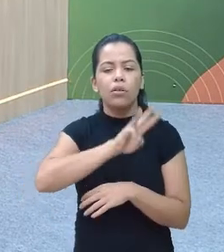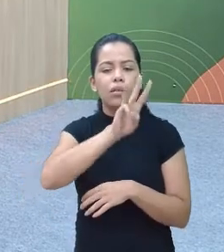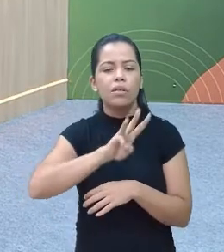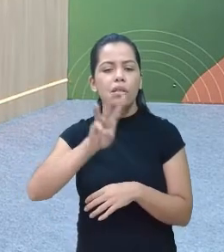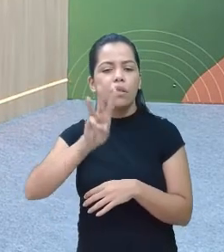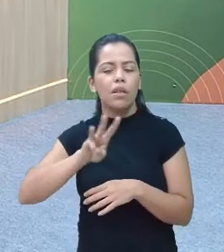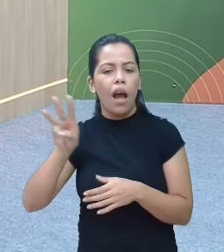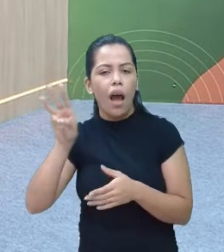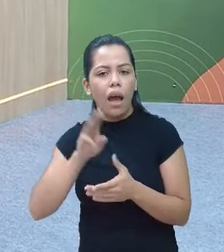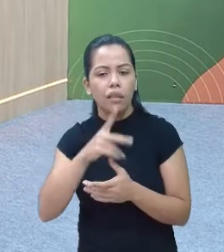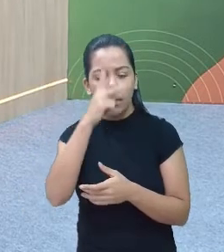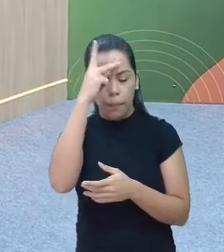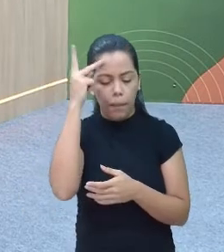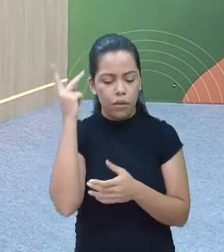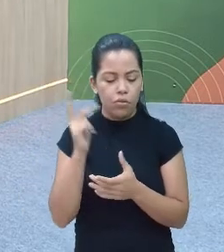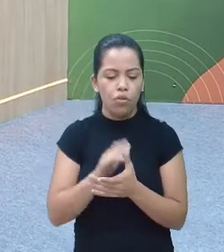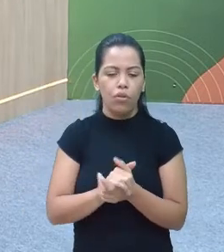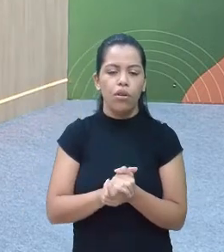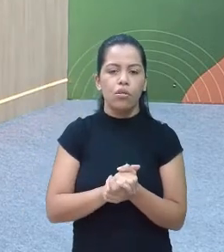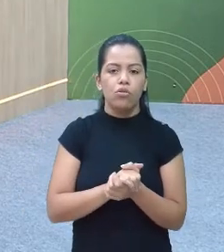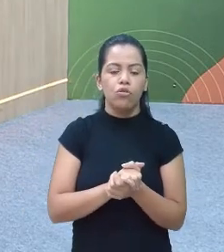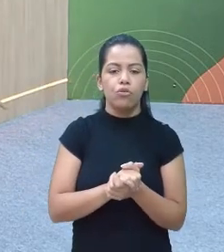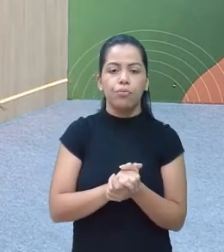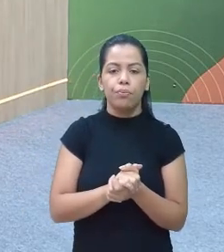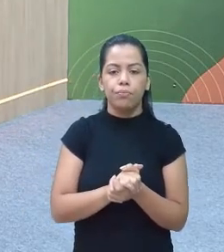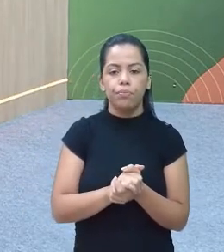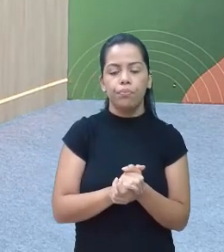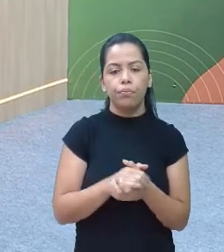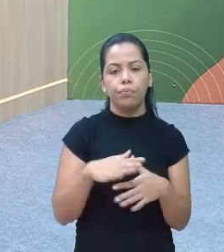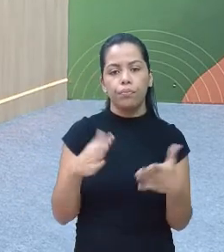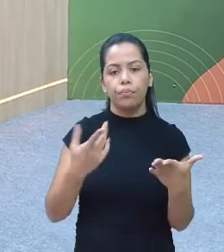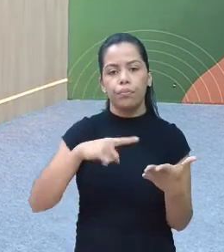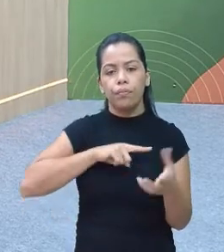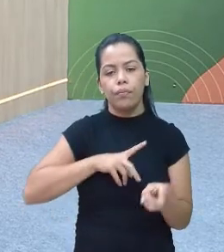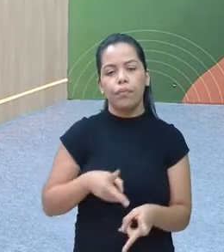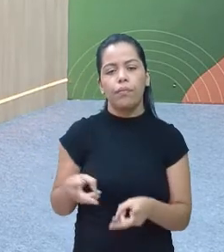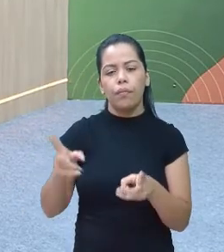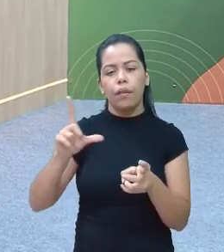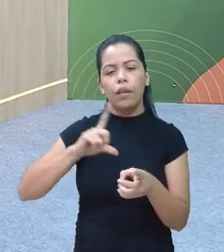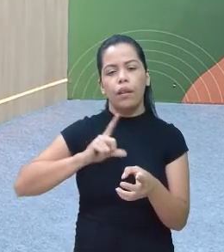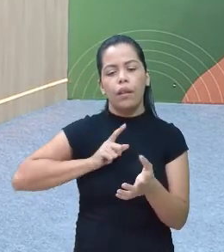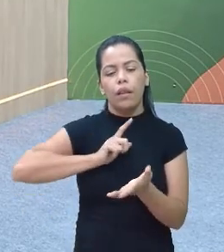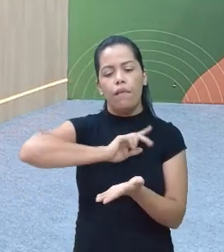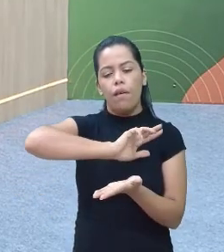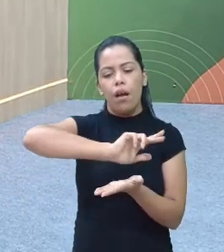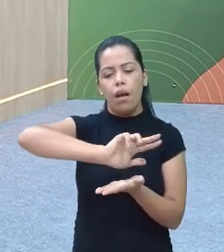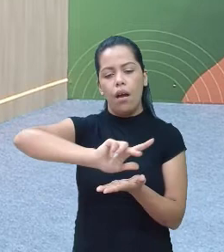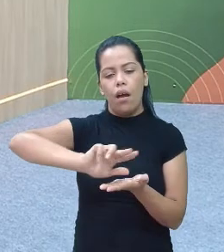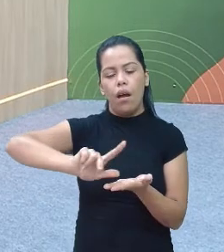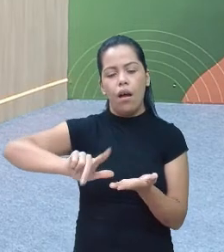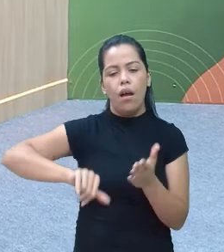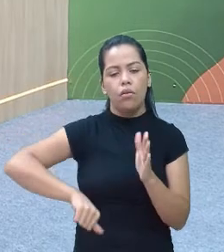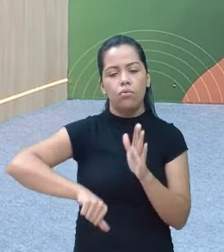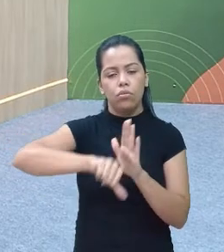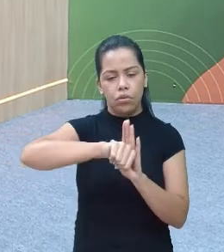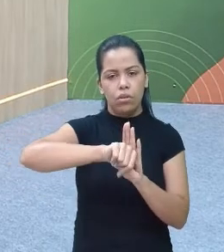de usuários da rede. Então, a gente percebe que tem uma vasta gama de crimes que são possíveis na